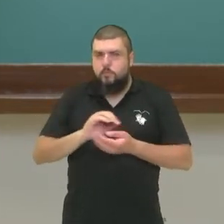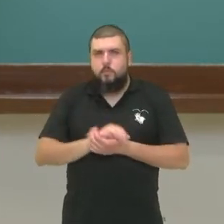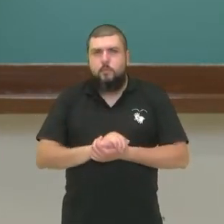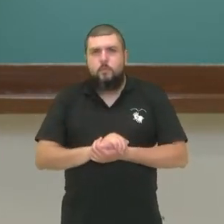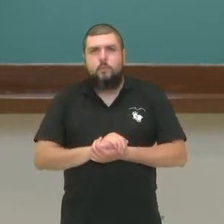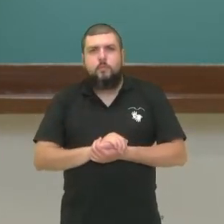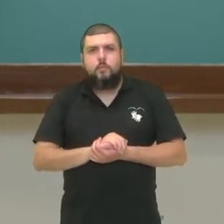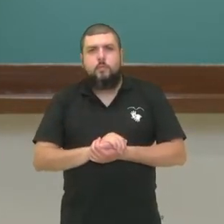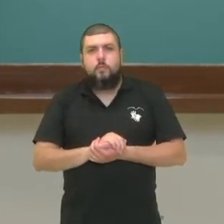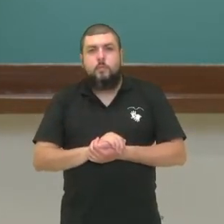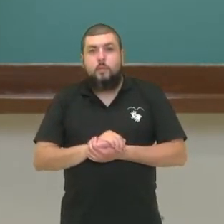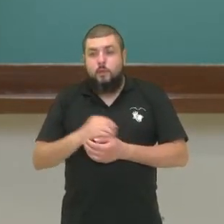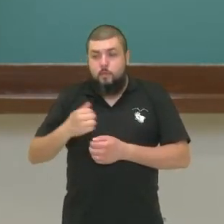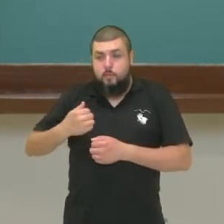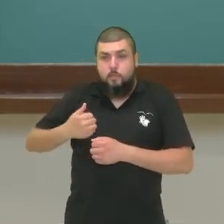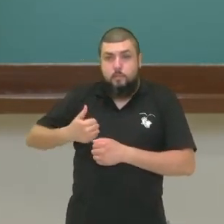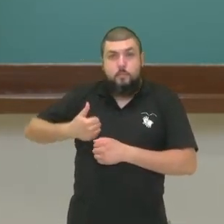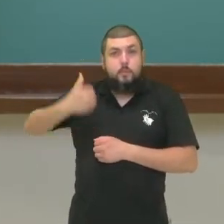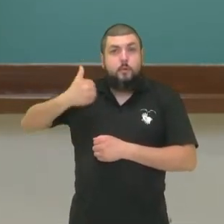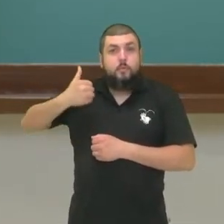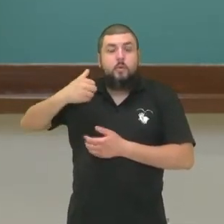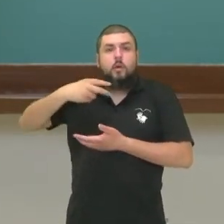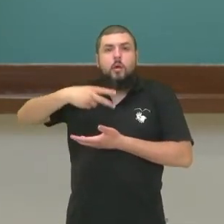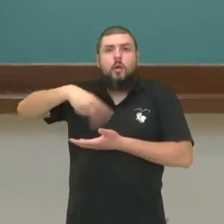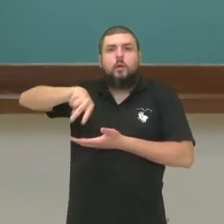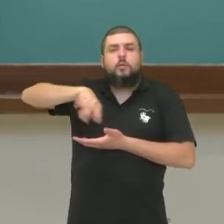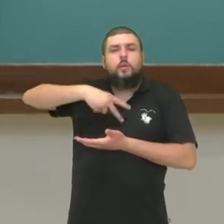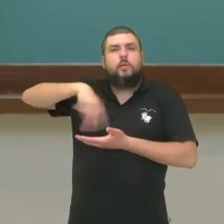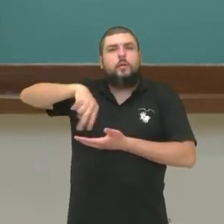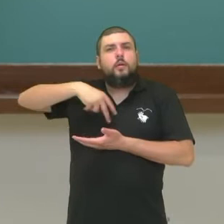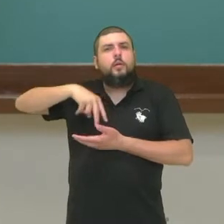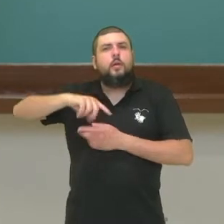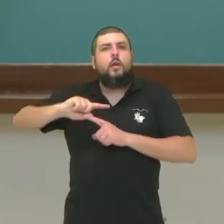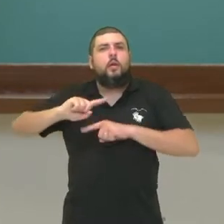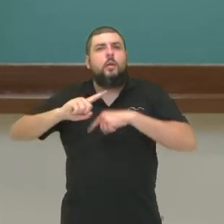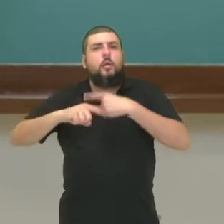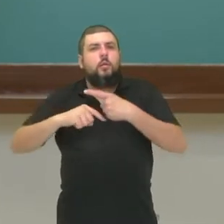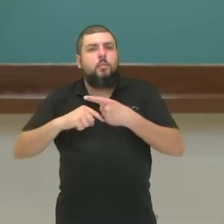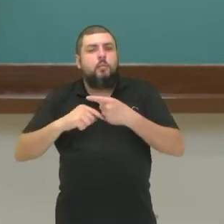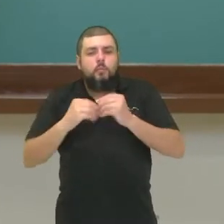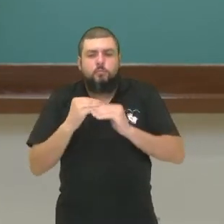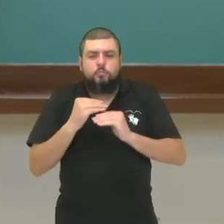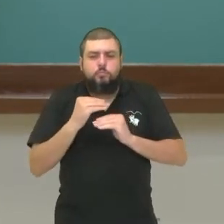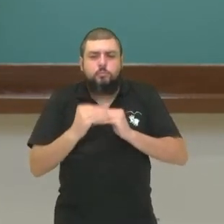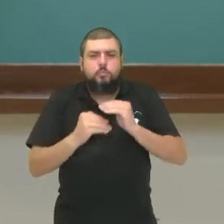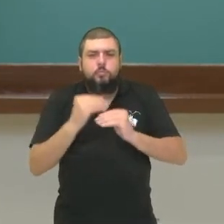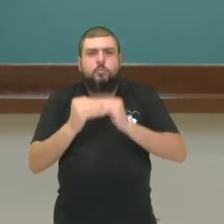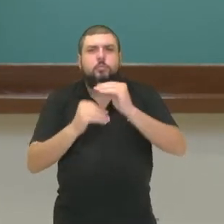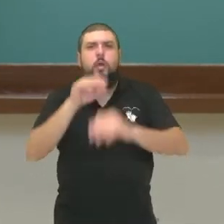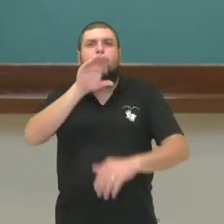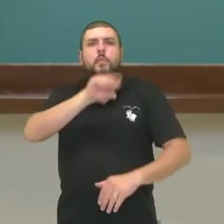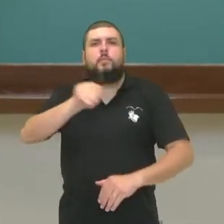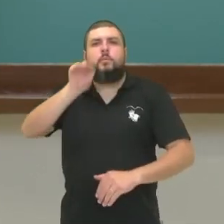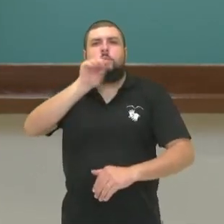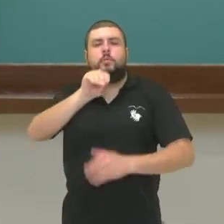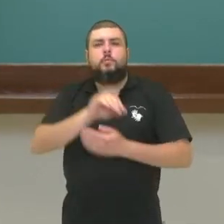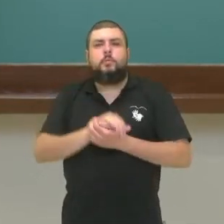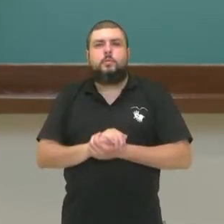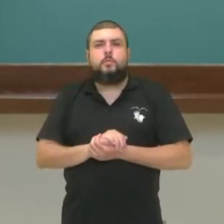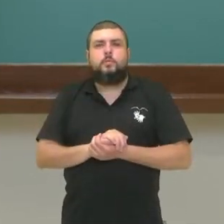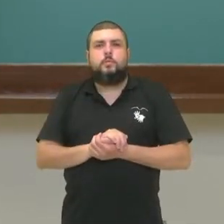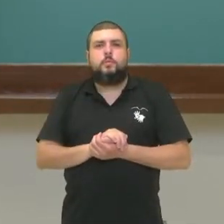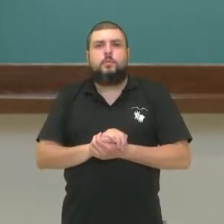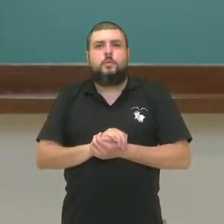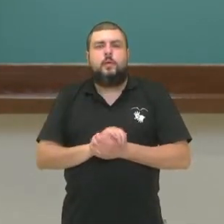primeiro dançou e depois falou. Olha que interessante. Então, a dança foi uma